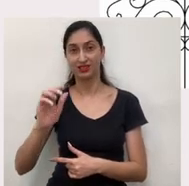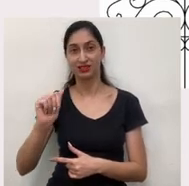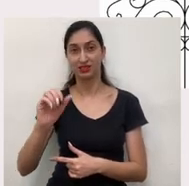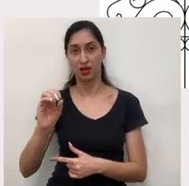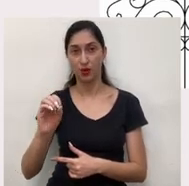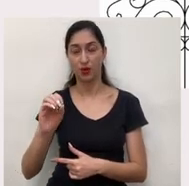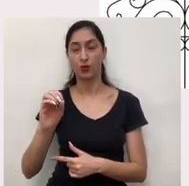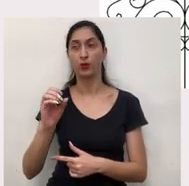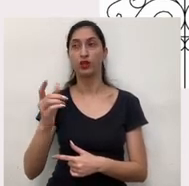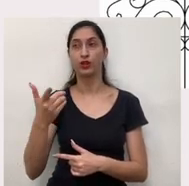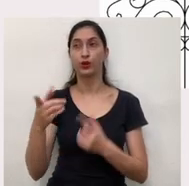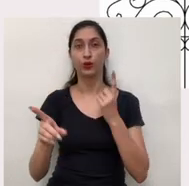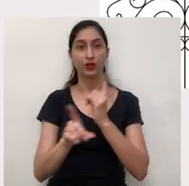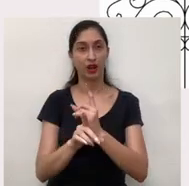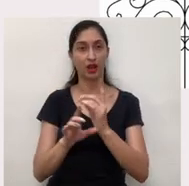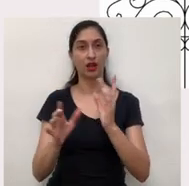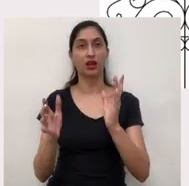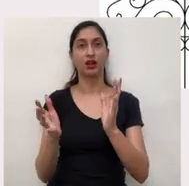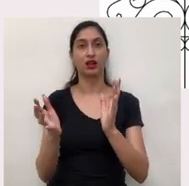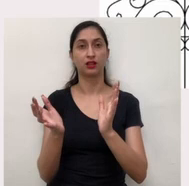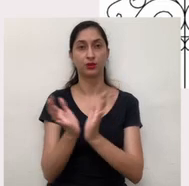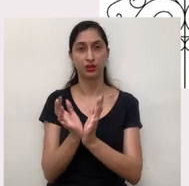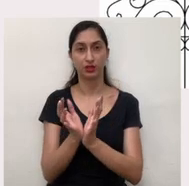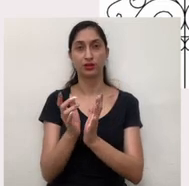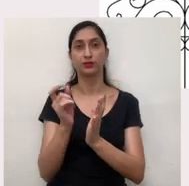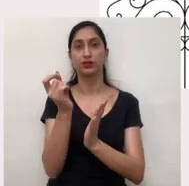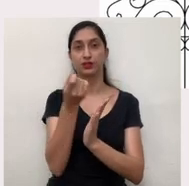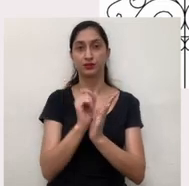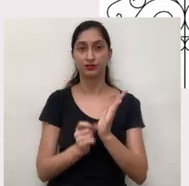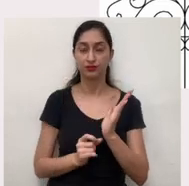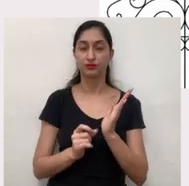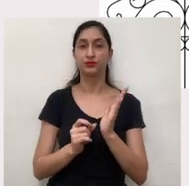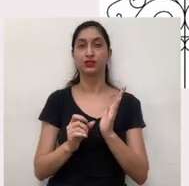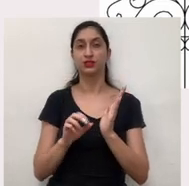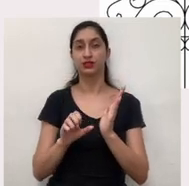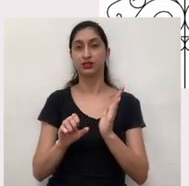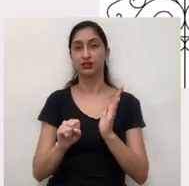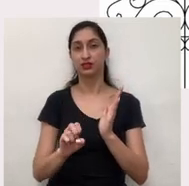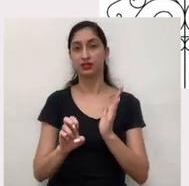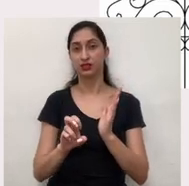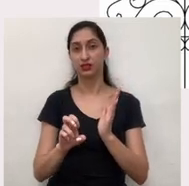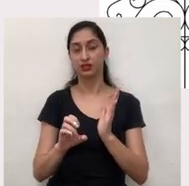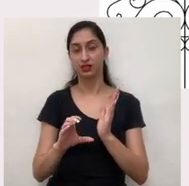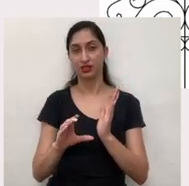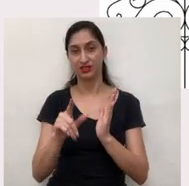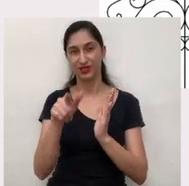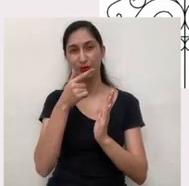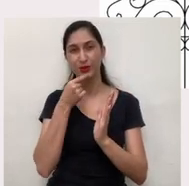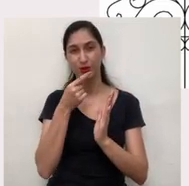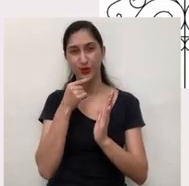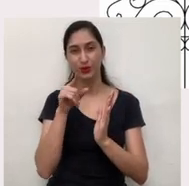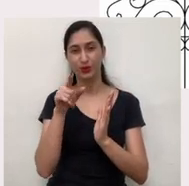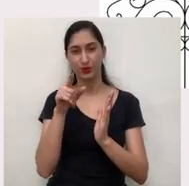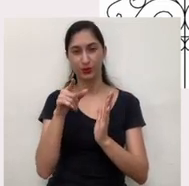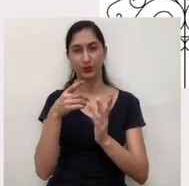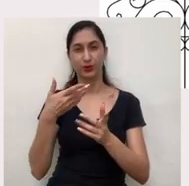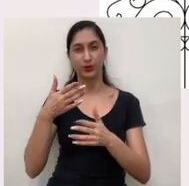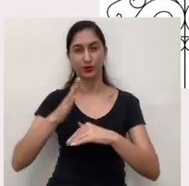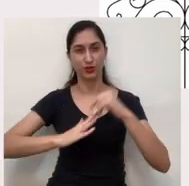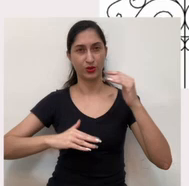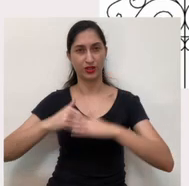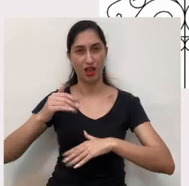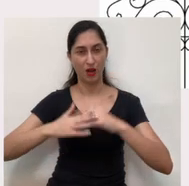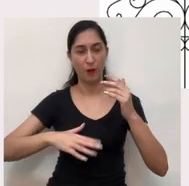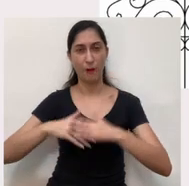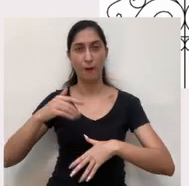essa escrita dos serralheiros, esse é o André Ramos, um serralheiro que foi entrevistado na pesquisa, para que essa escrita